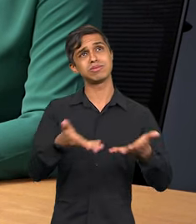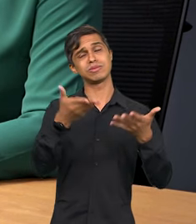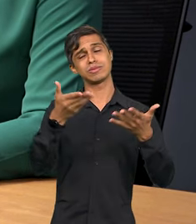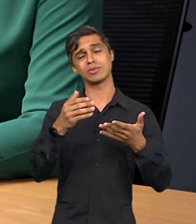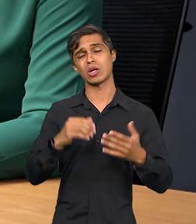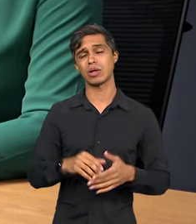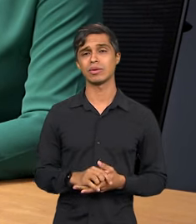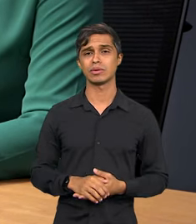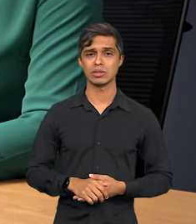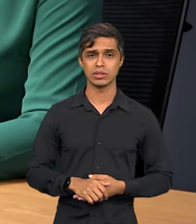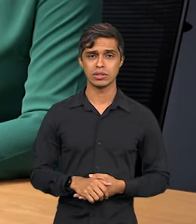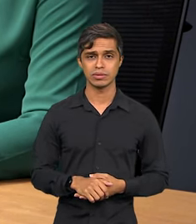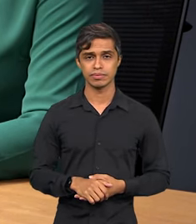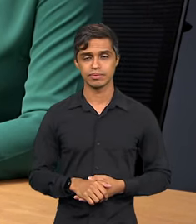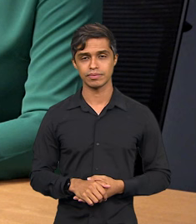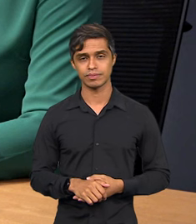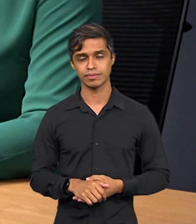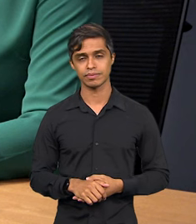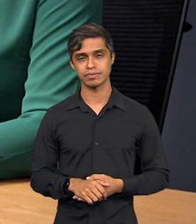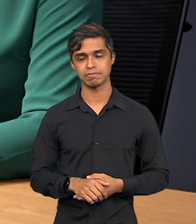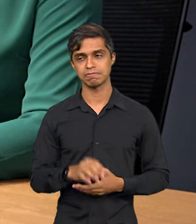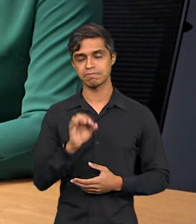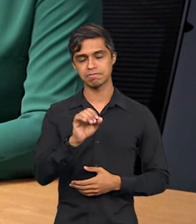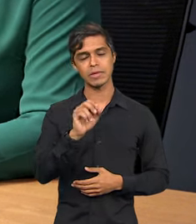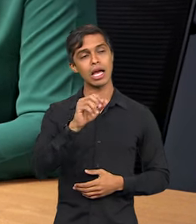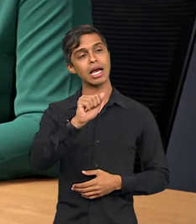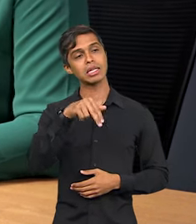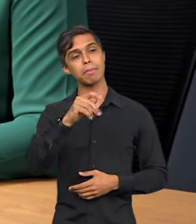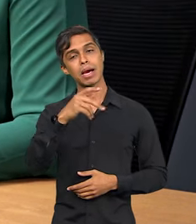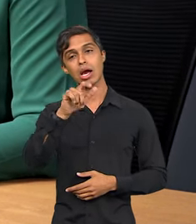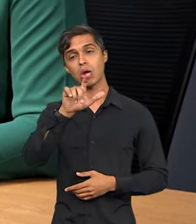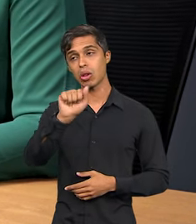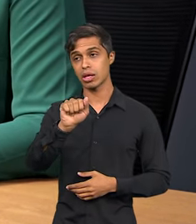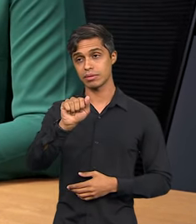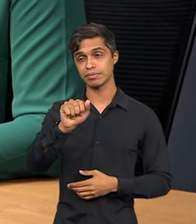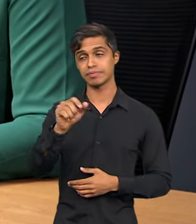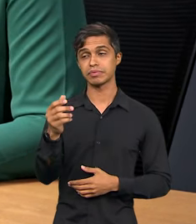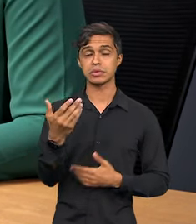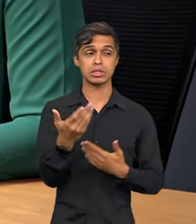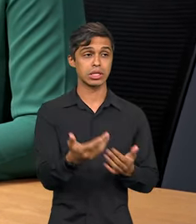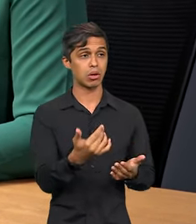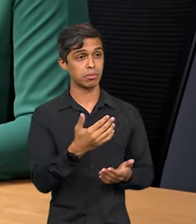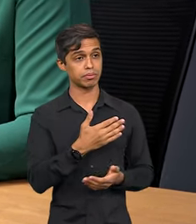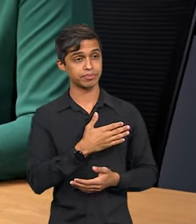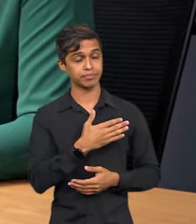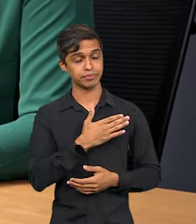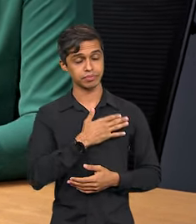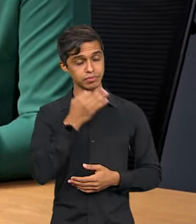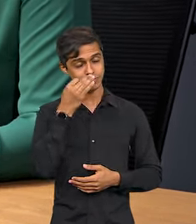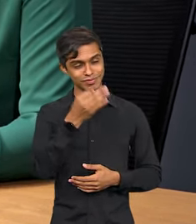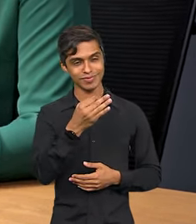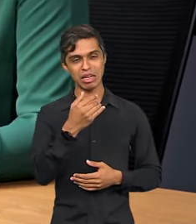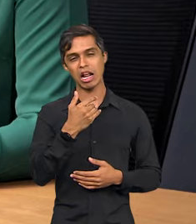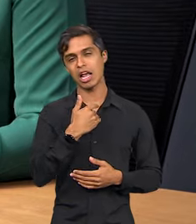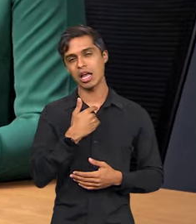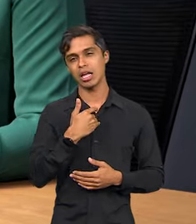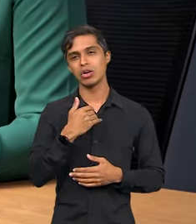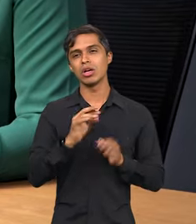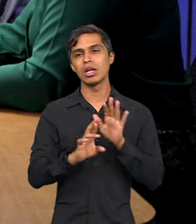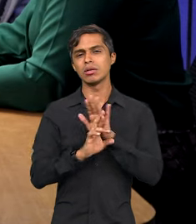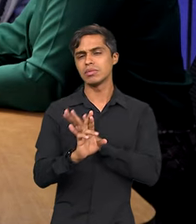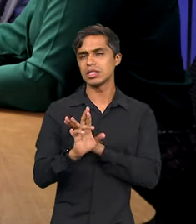diminuir o aquecimento global uhum Ana Paula bom eh sobre o ponto de vista eu trago aqui a